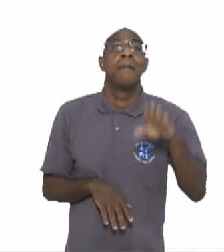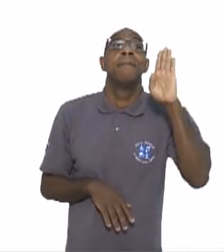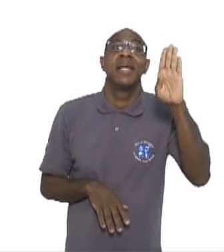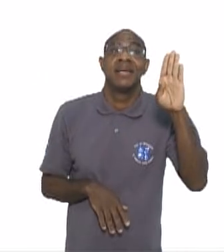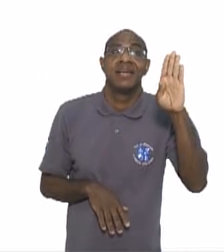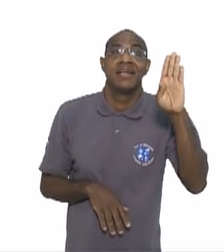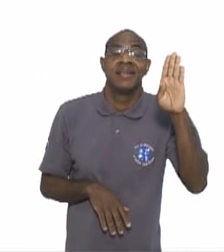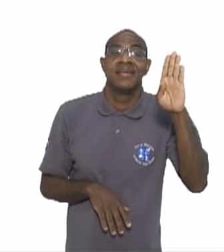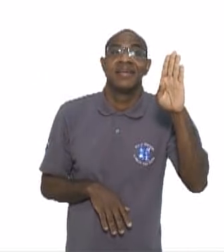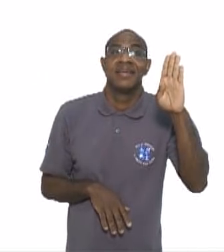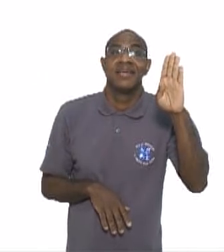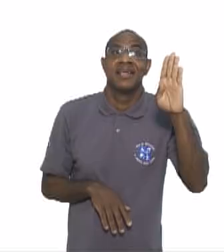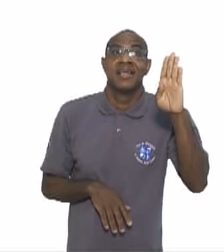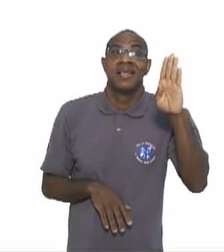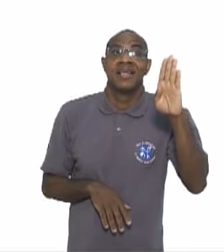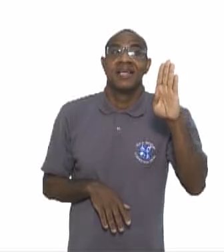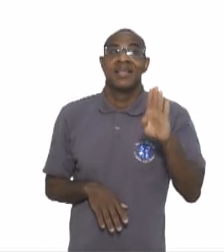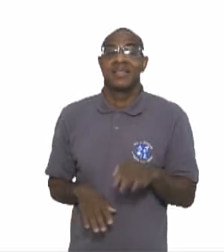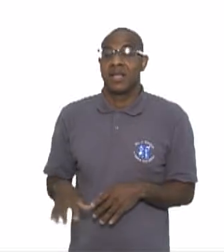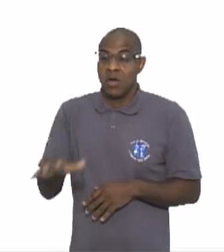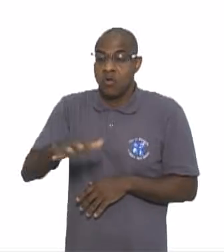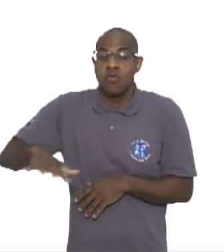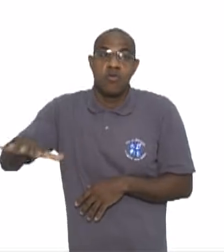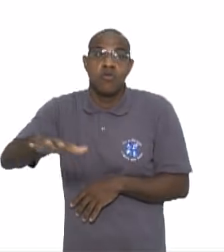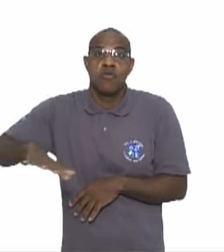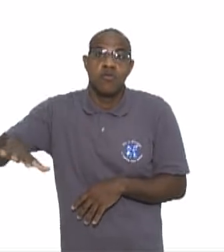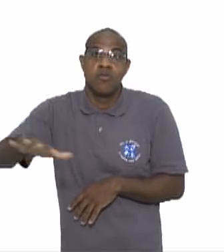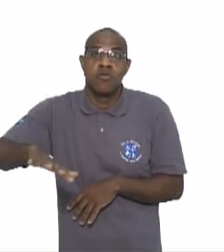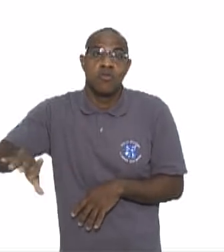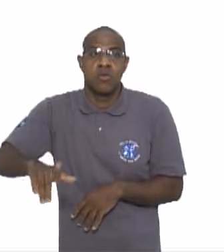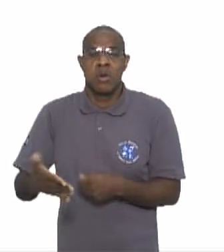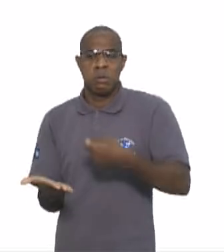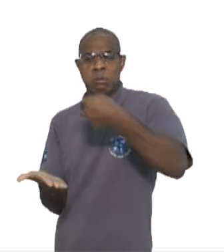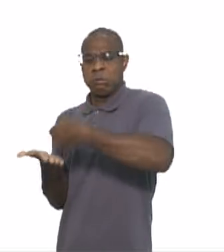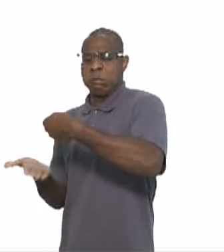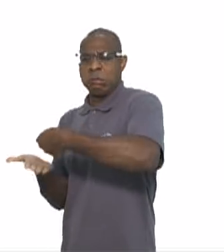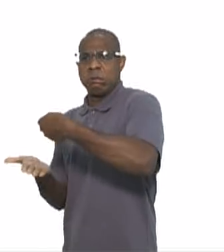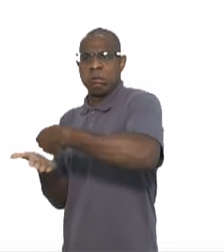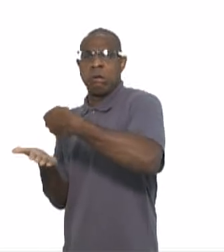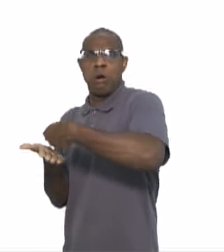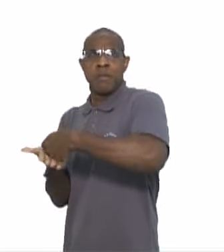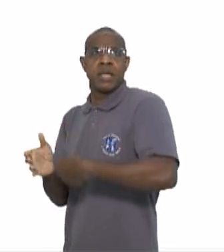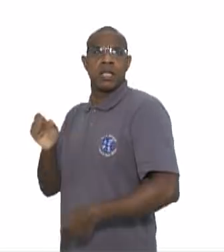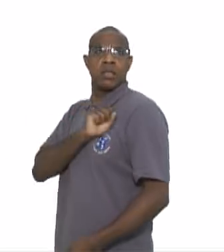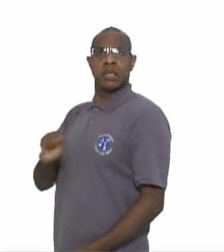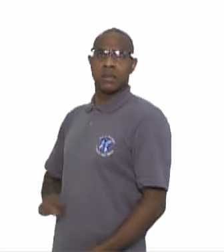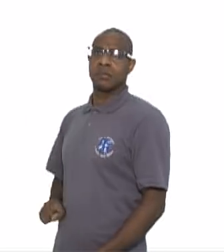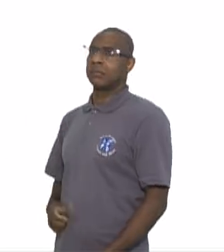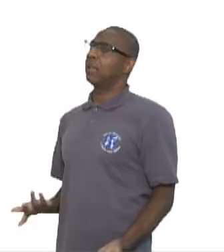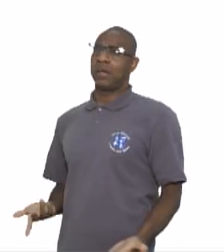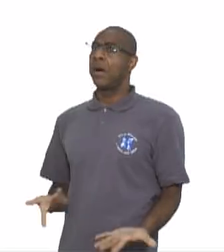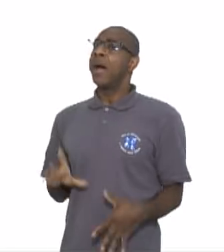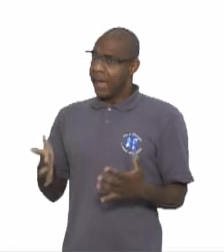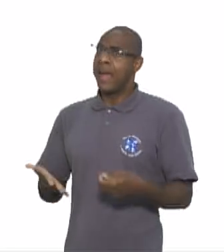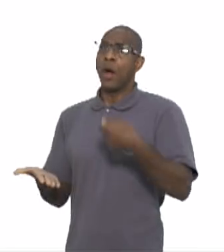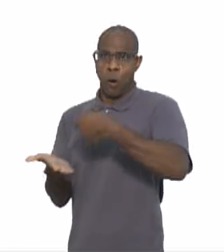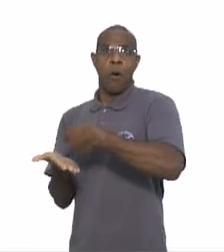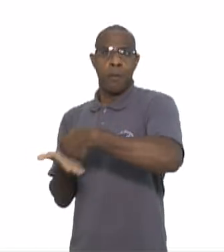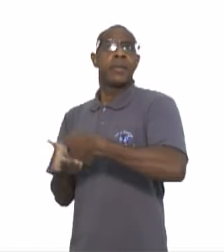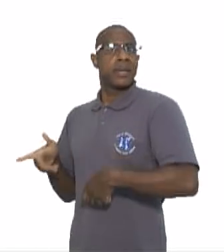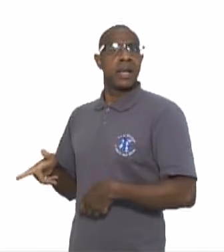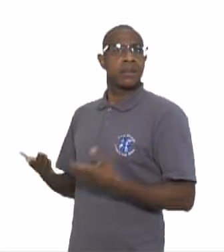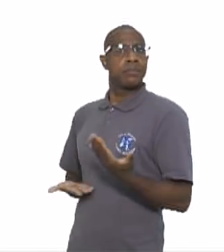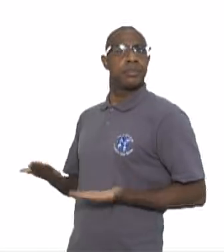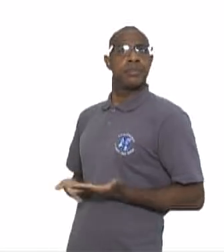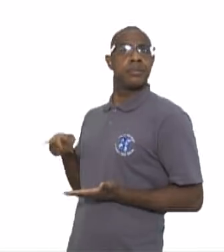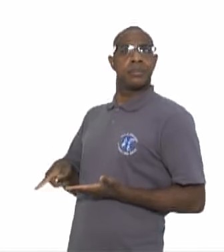D. Os camponeses ou servos não prestavam nenhuma obrigação feudal. Claro que eles prestavam, né? Os camponeses ou servos prestavam várias